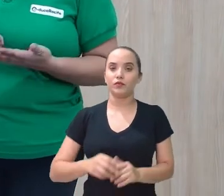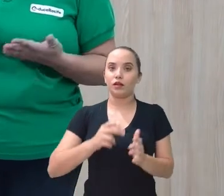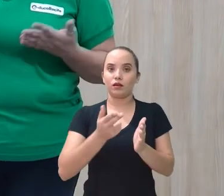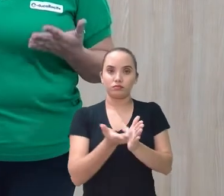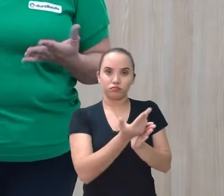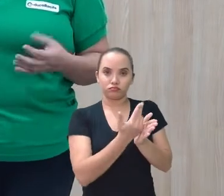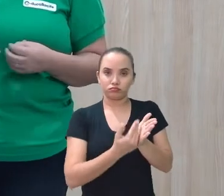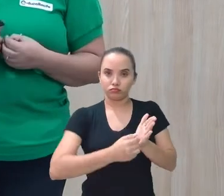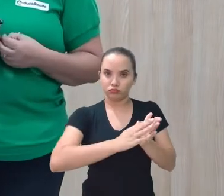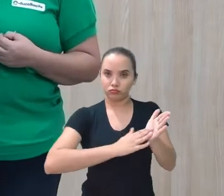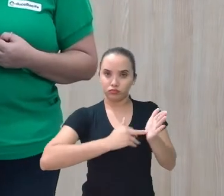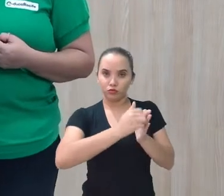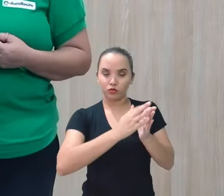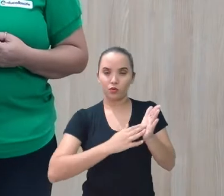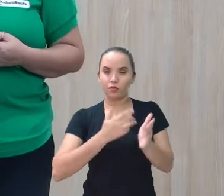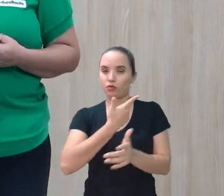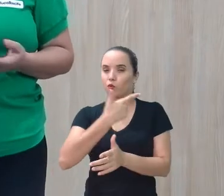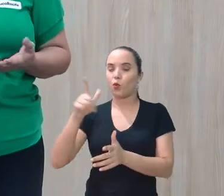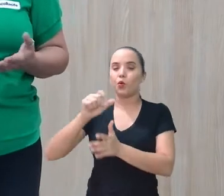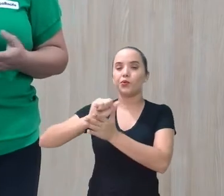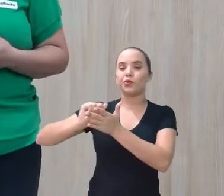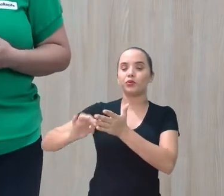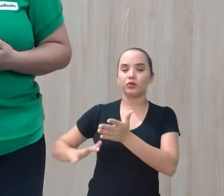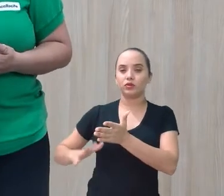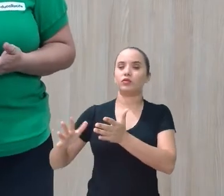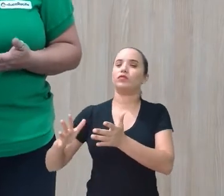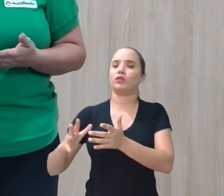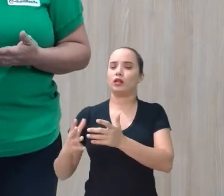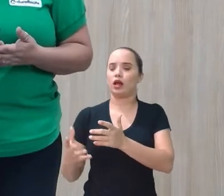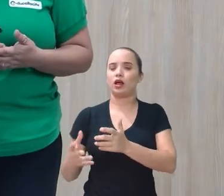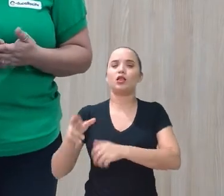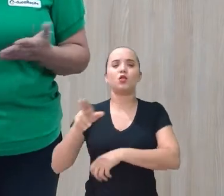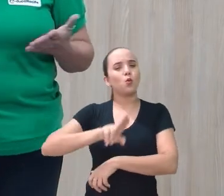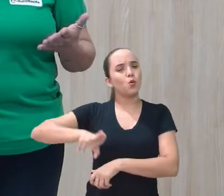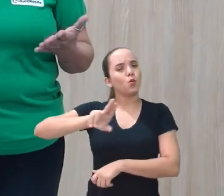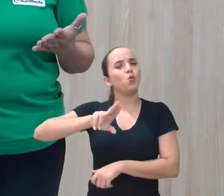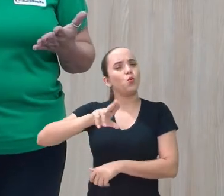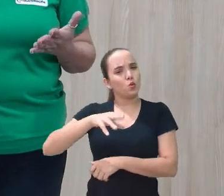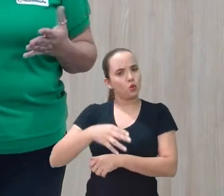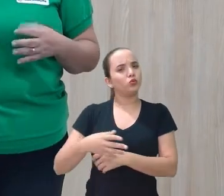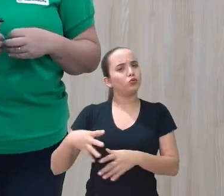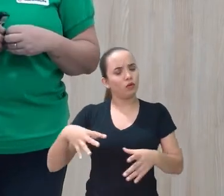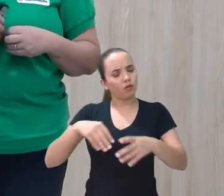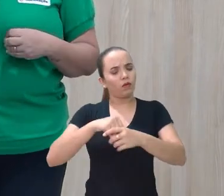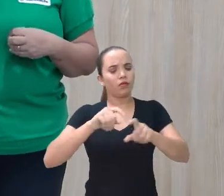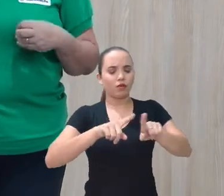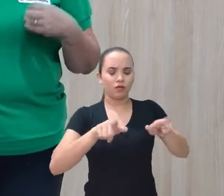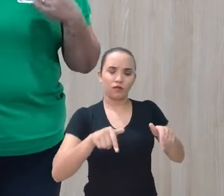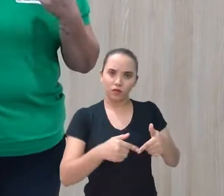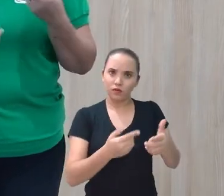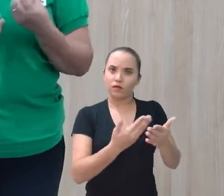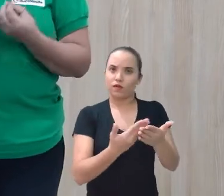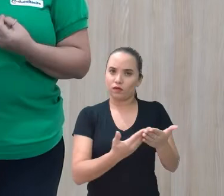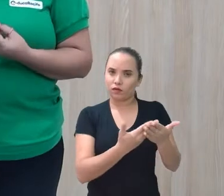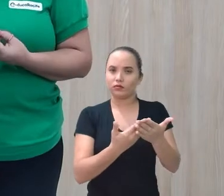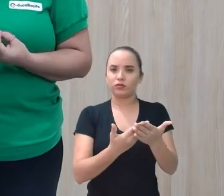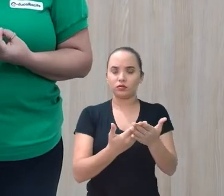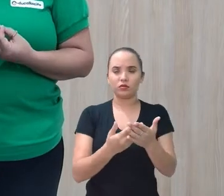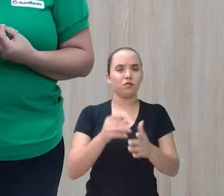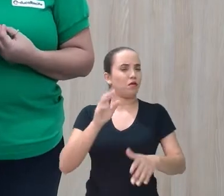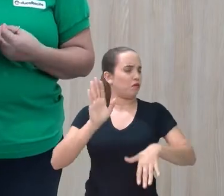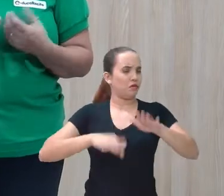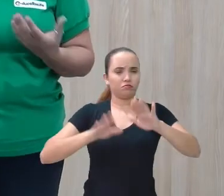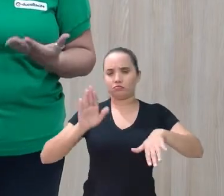Desenho e pintura é outra atividade bastante realizada nas salas de aula, independente da